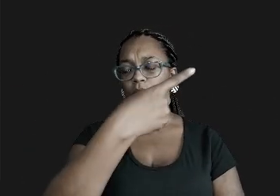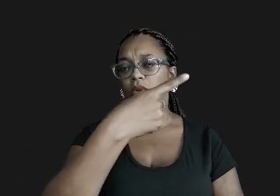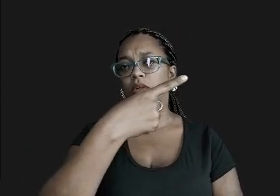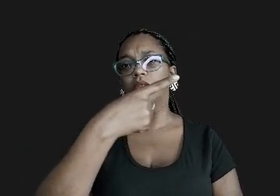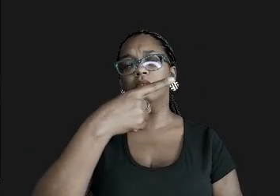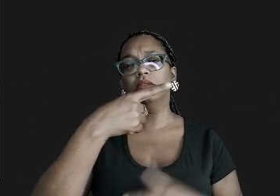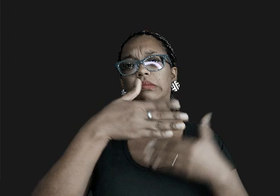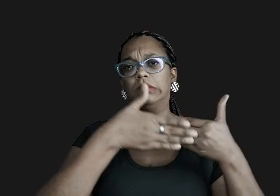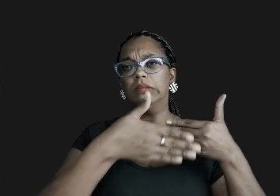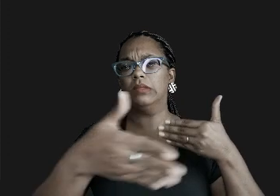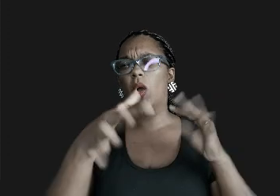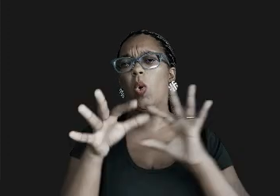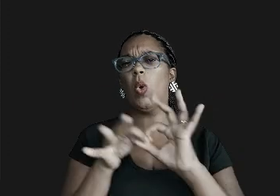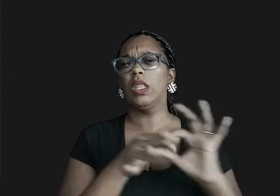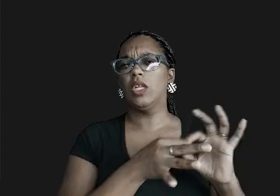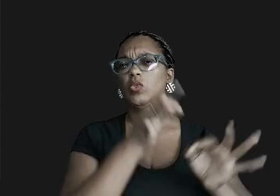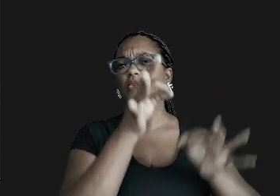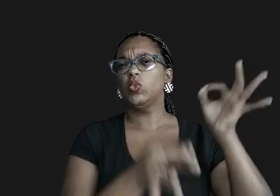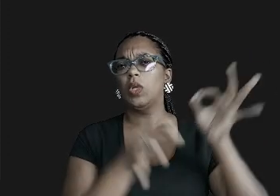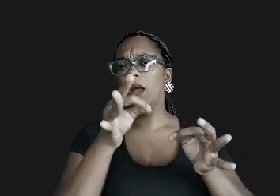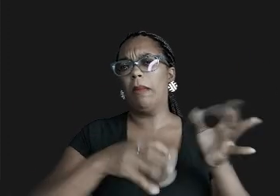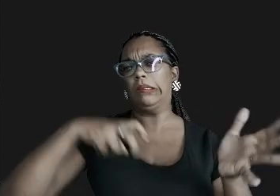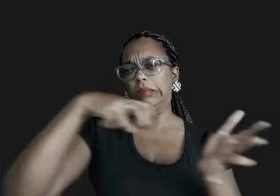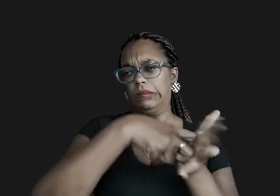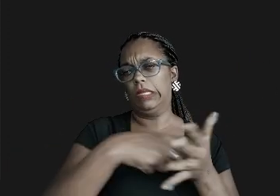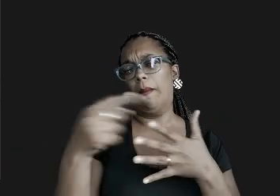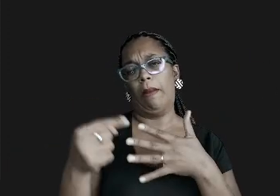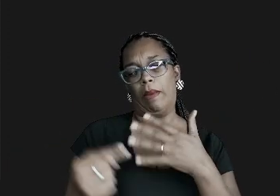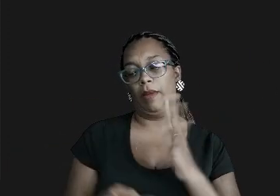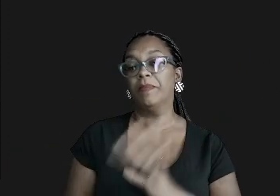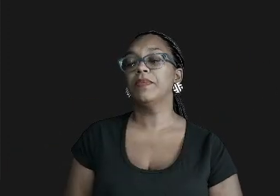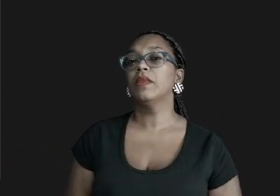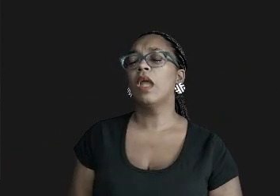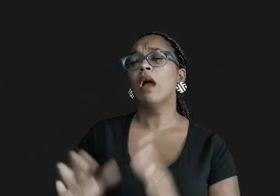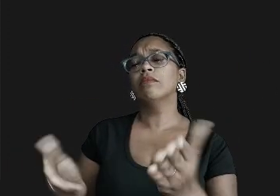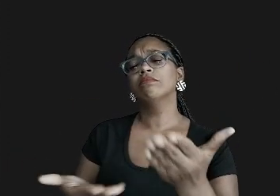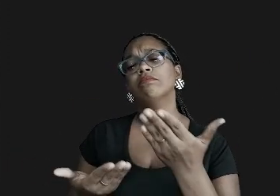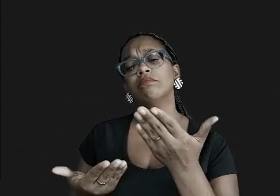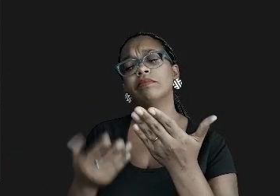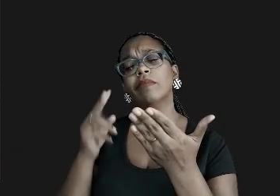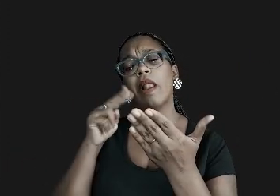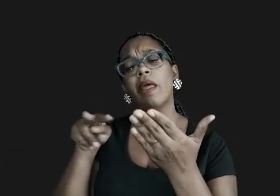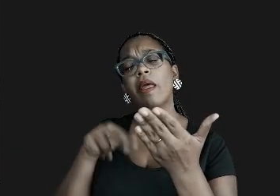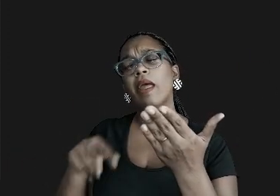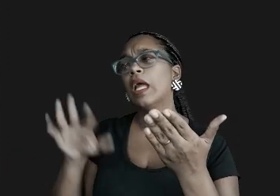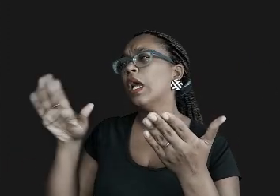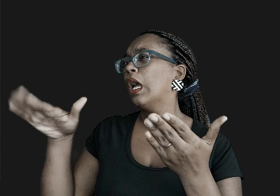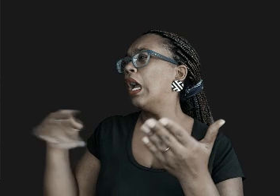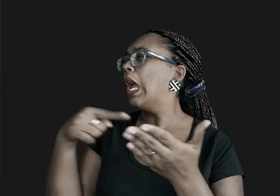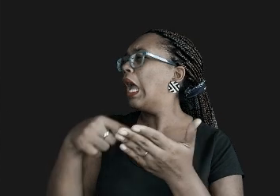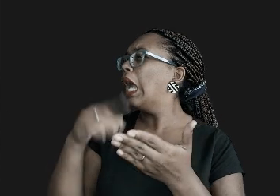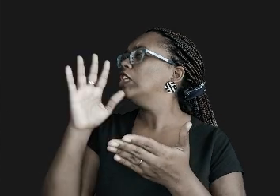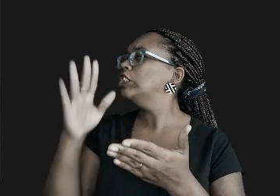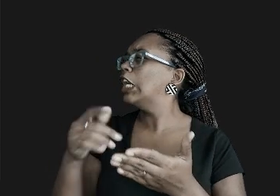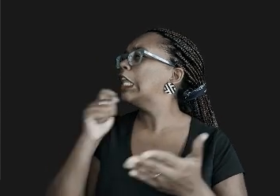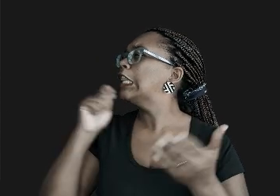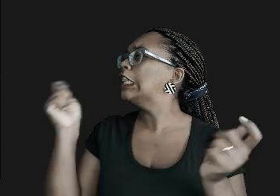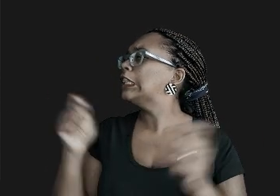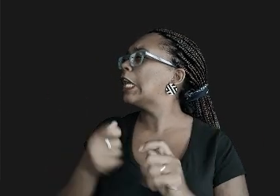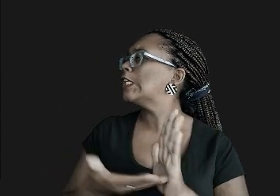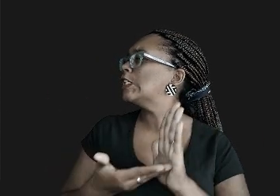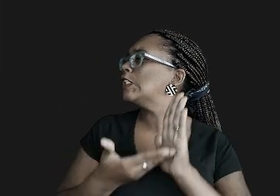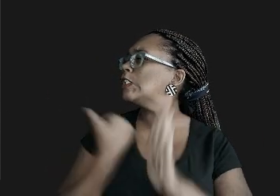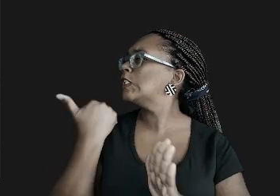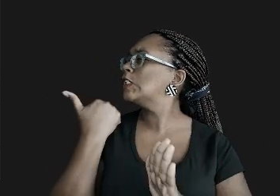durante um contexto de um julgamento condenado etc e a gente olhou para aquele caso ele falou assim ah esse caso aqui é passível de